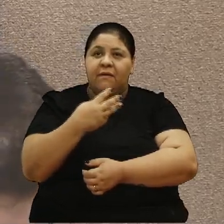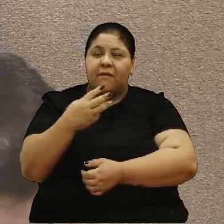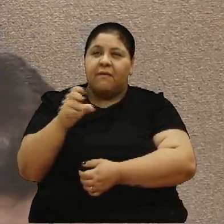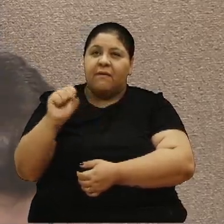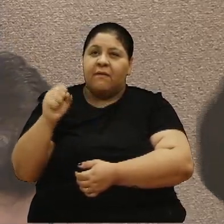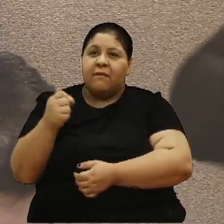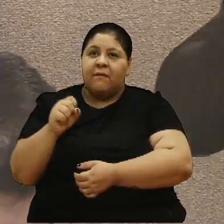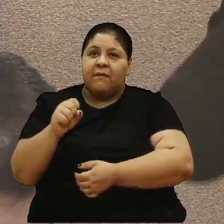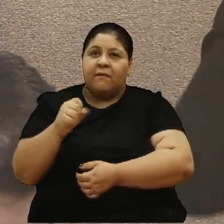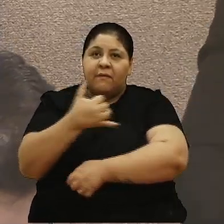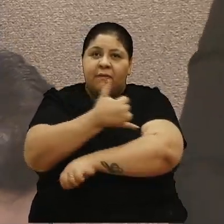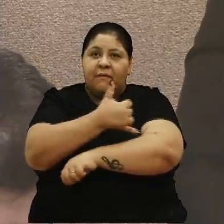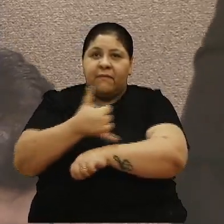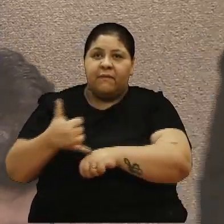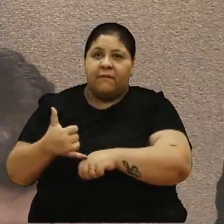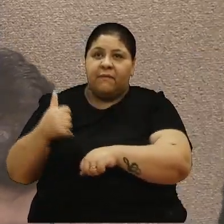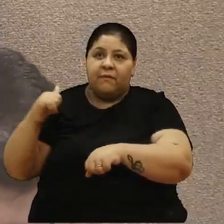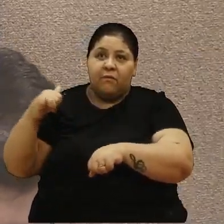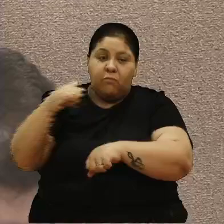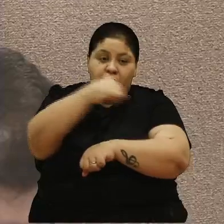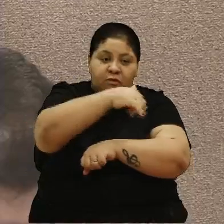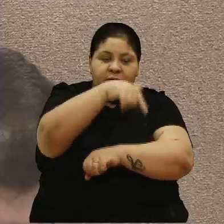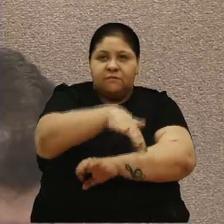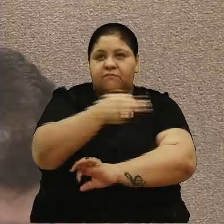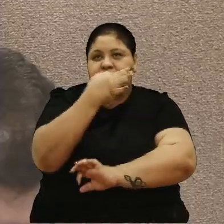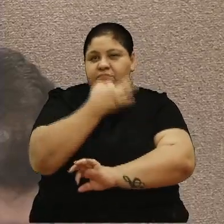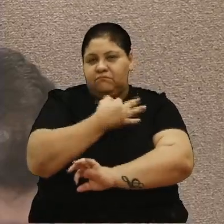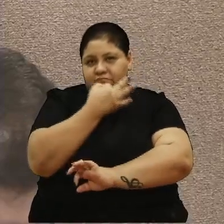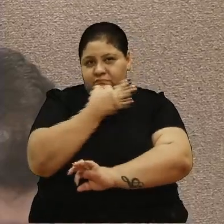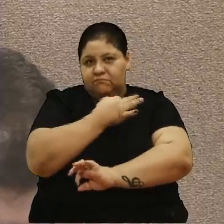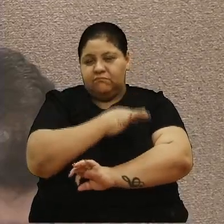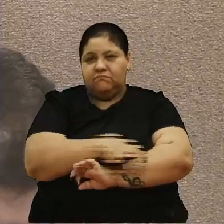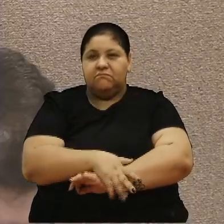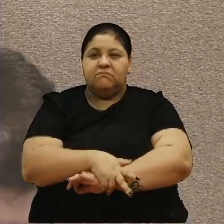449.338 passageiros pousando no aeroporto. Isso é,